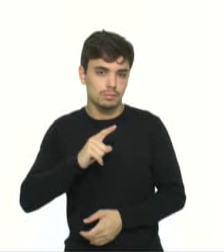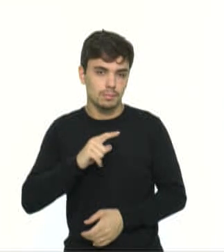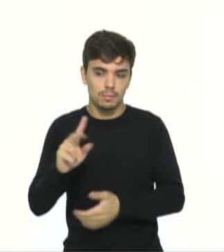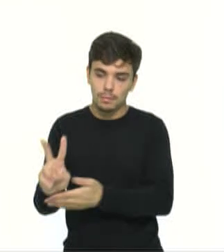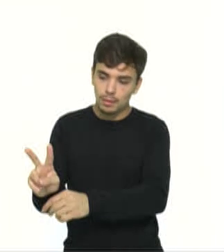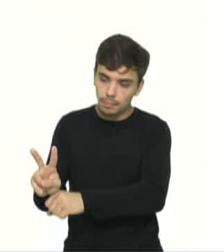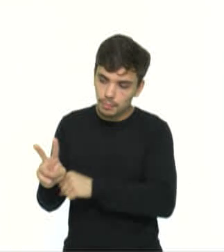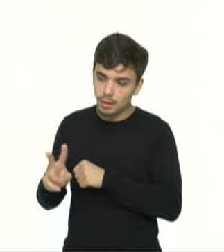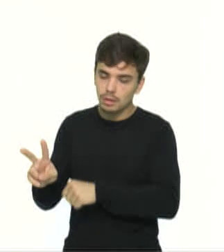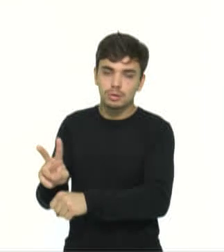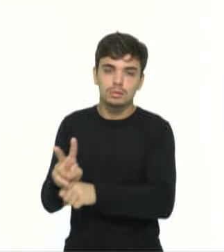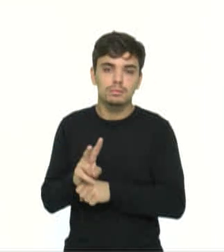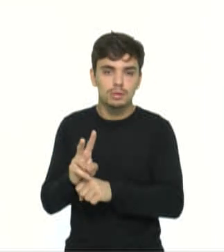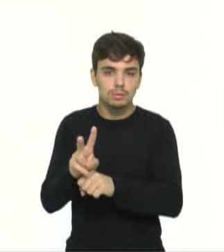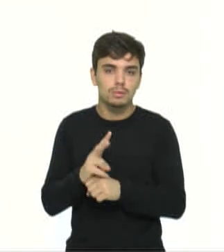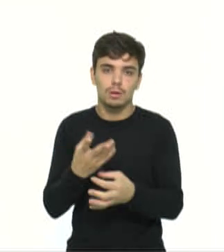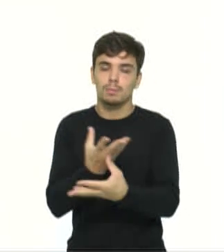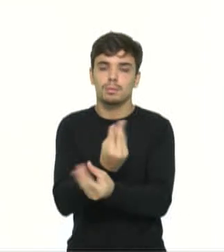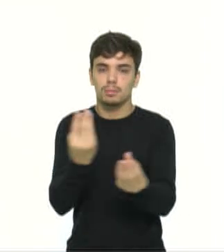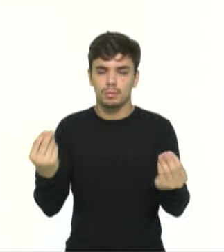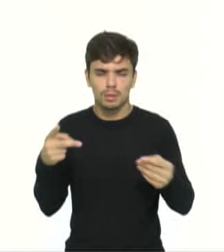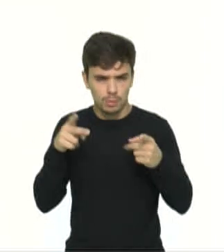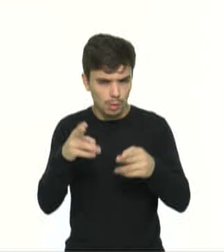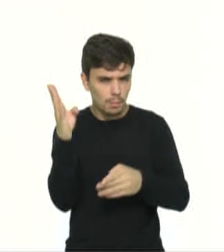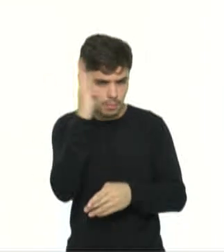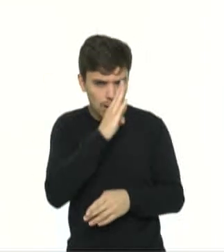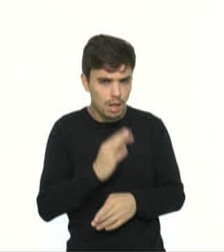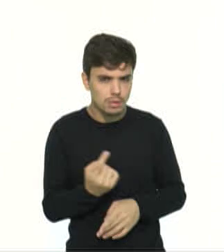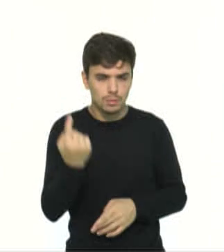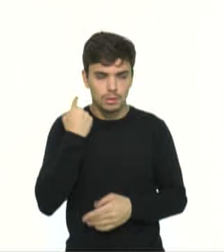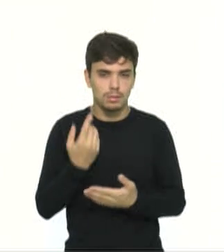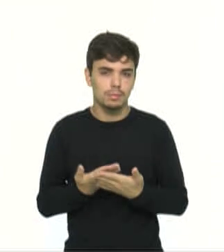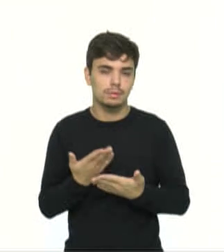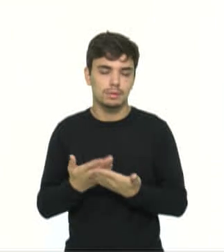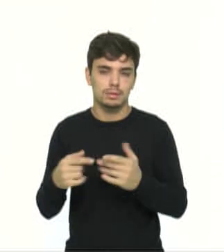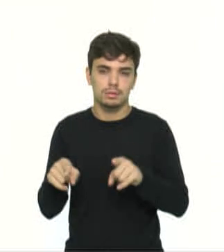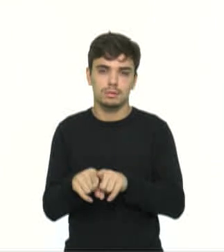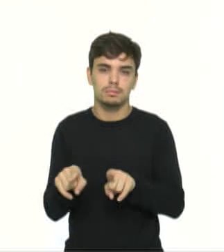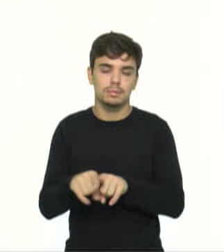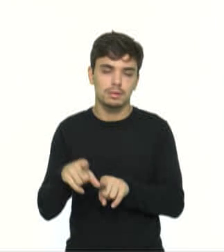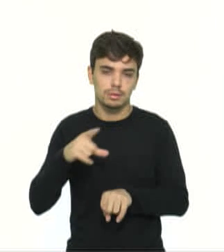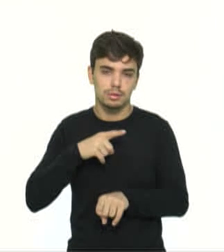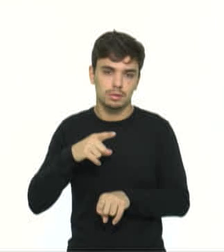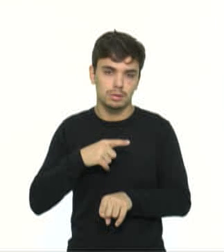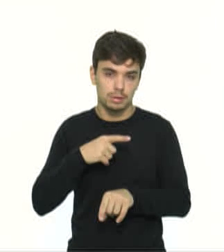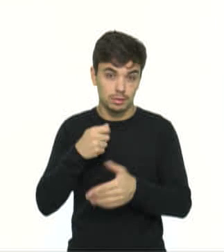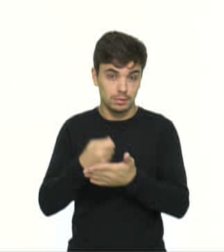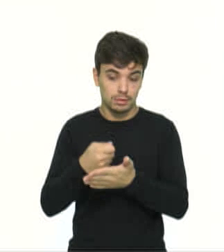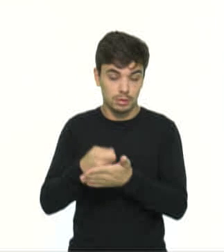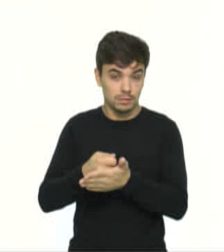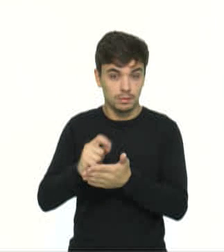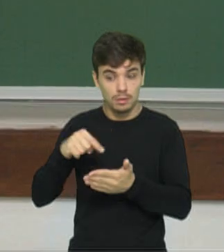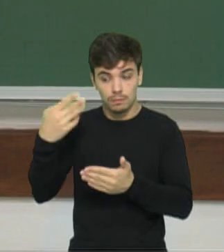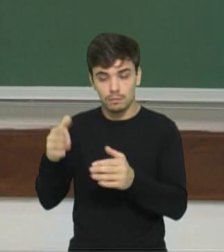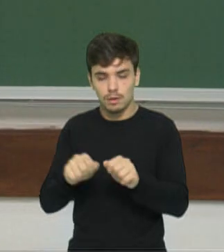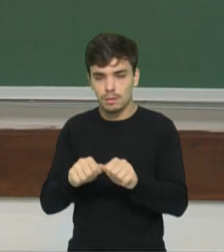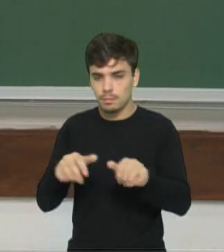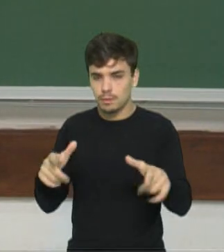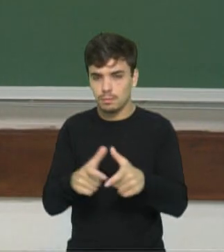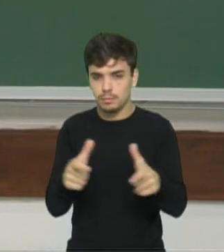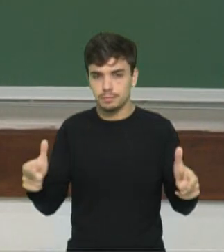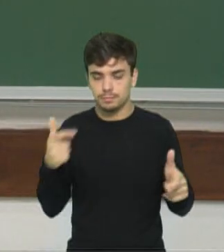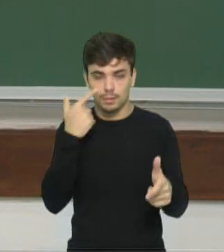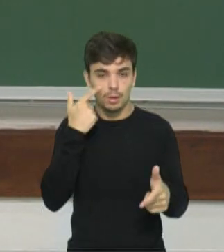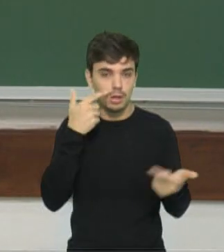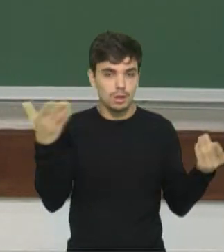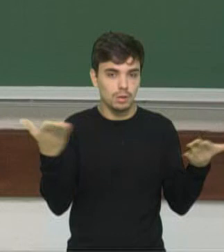volumosos, assim como o Brasil, como a gente viu na aula passada, expandindo a sua dívida externa. A gente vai falar das mães e avós da